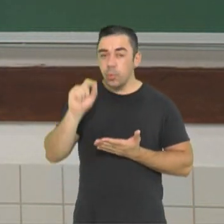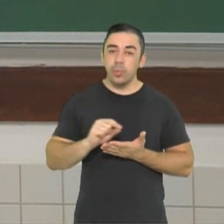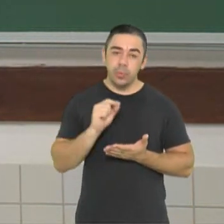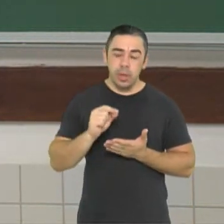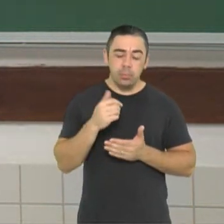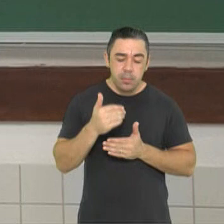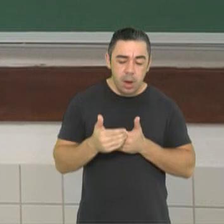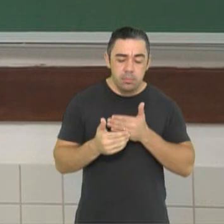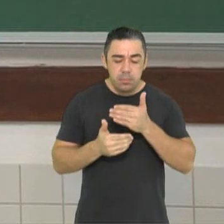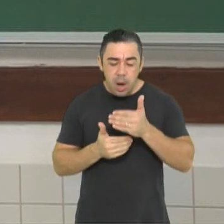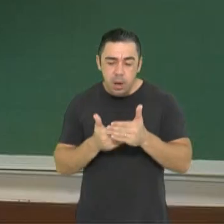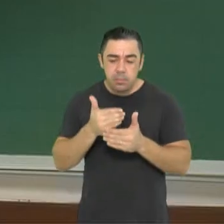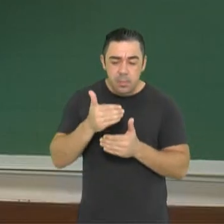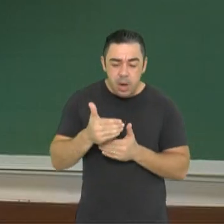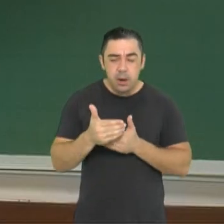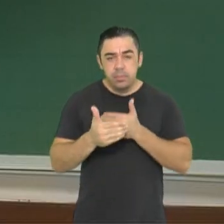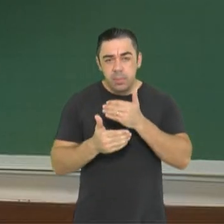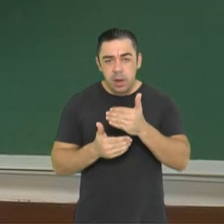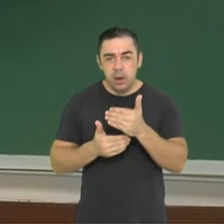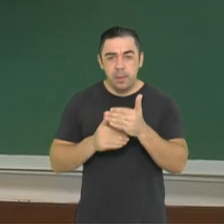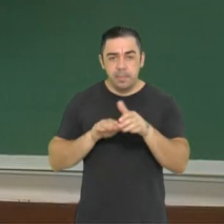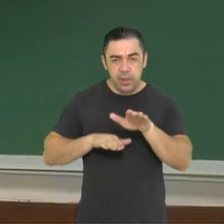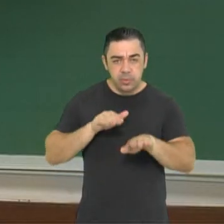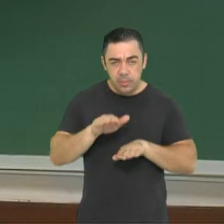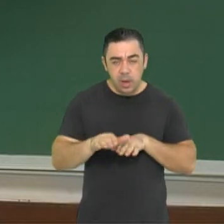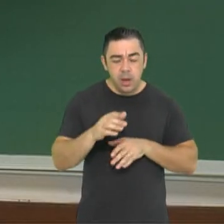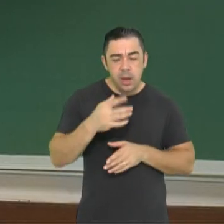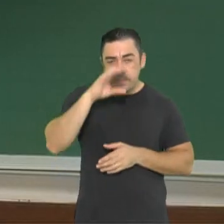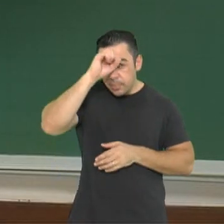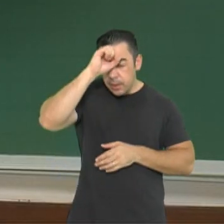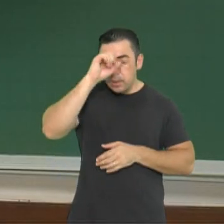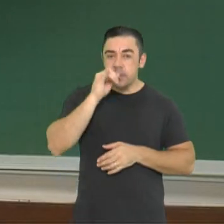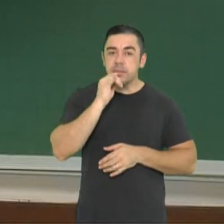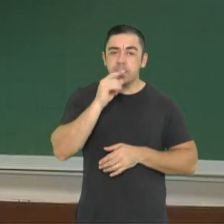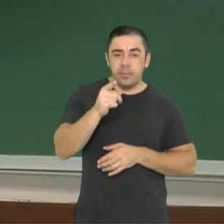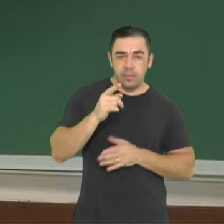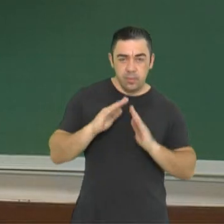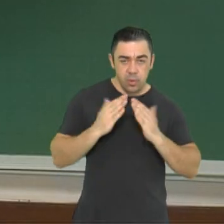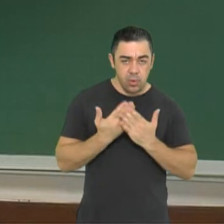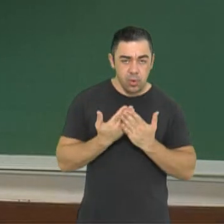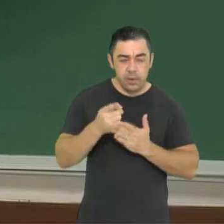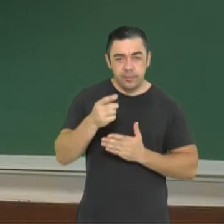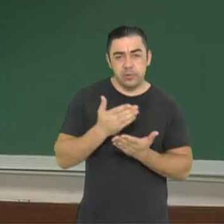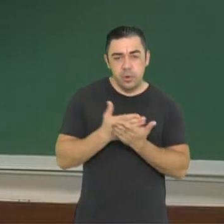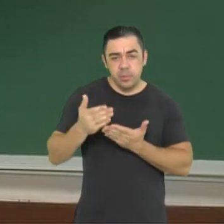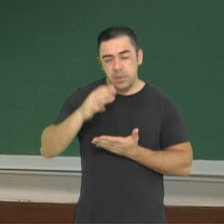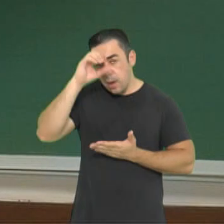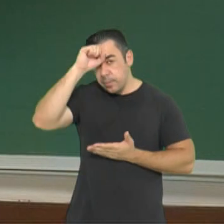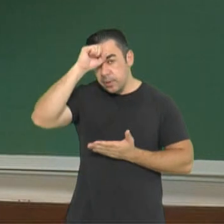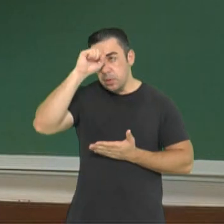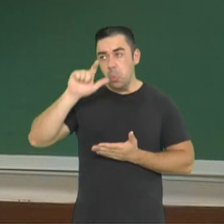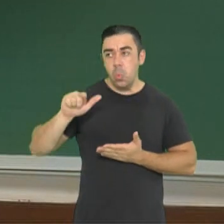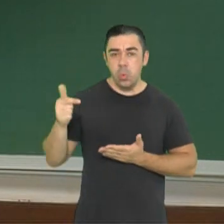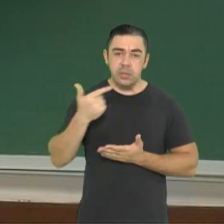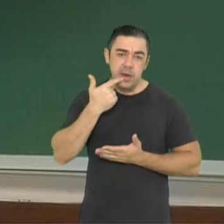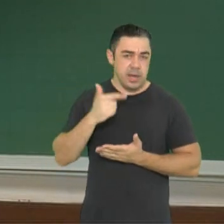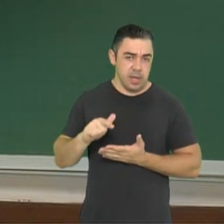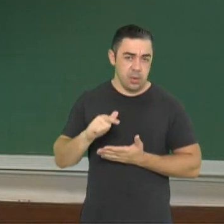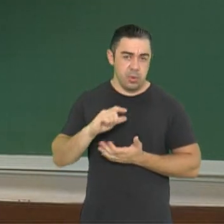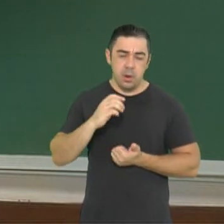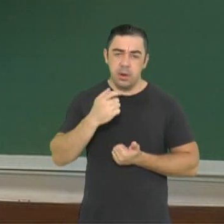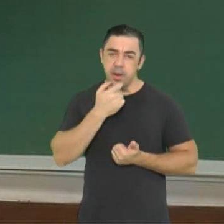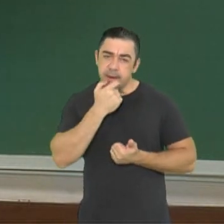aos poucos. Uma das coisas que a gente aprende sempre, se você pensar aí na sua escola, quando você está aprendendo